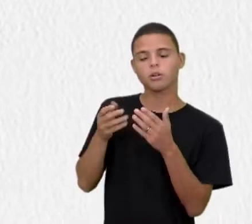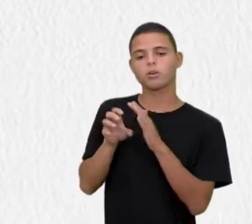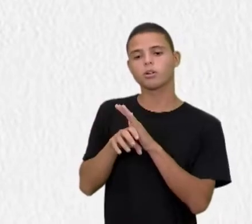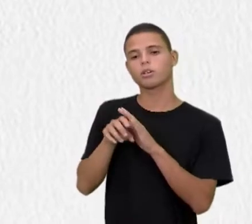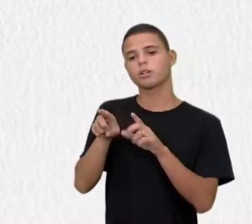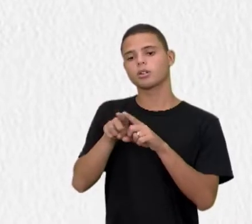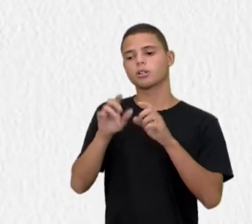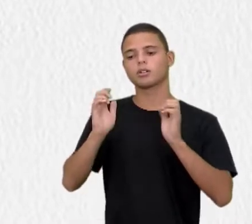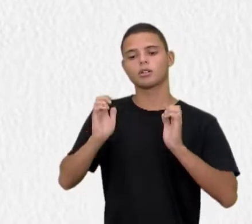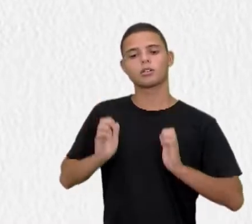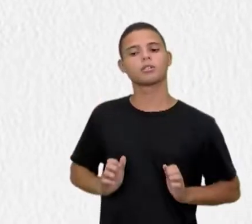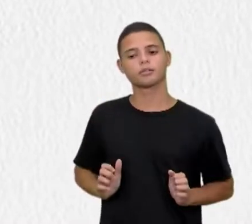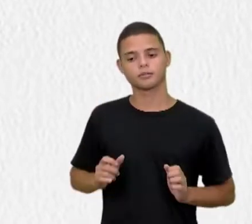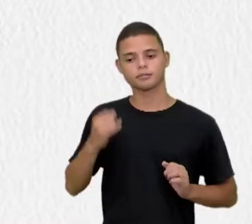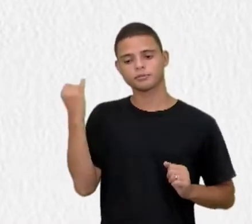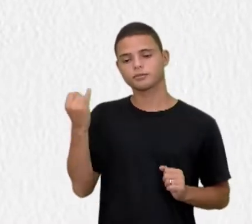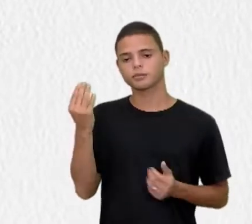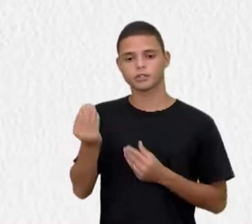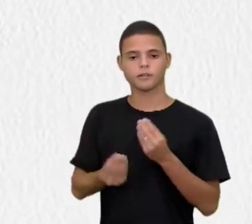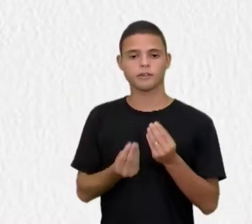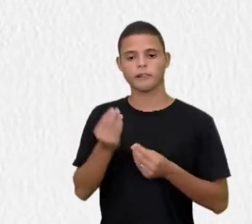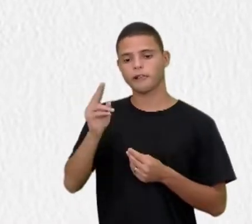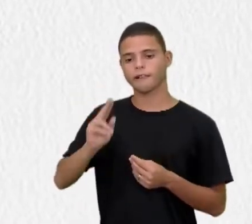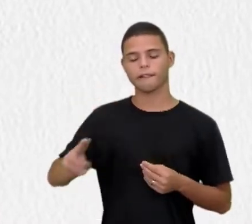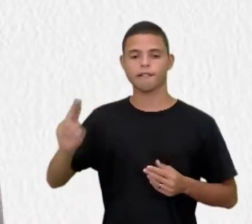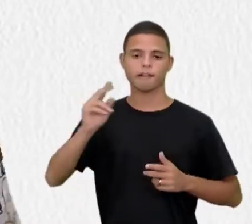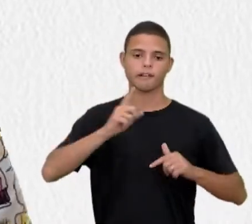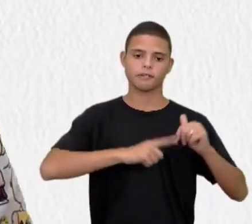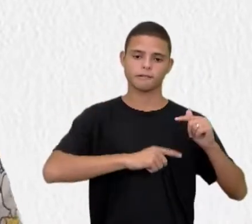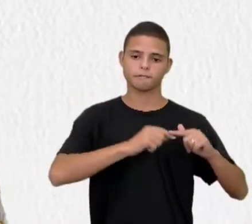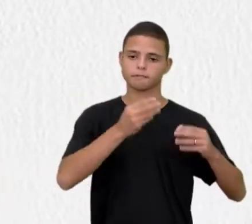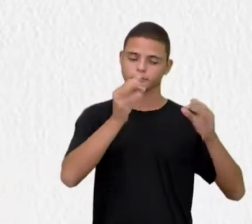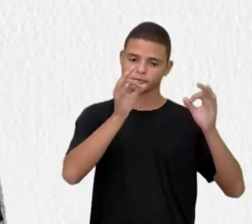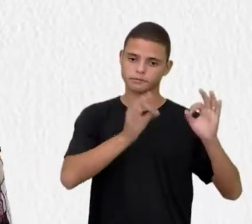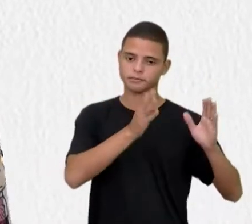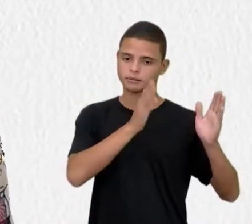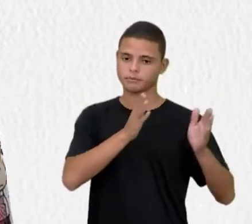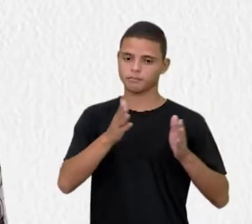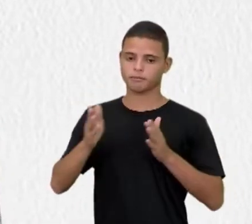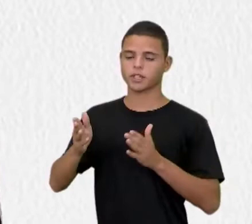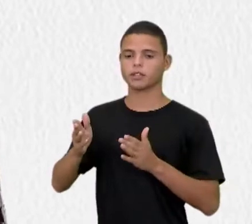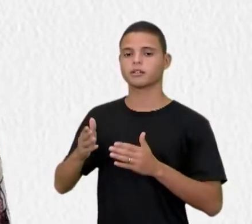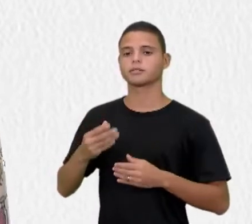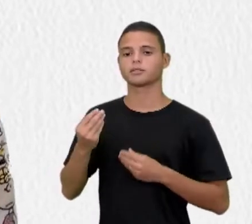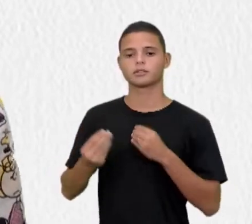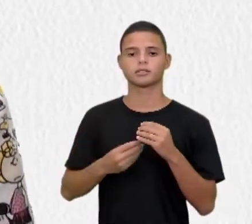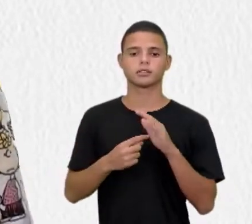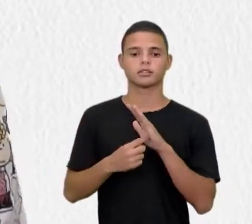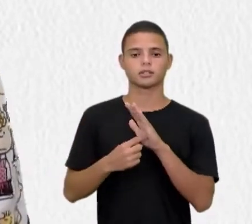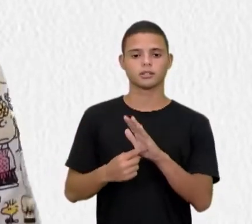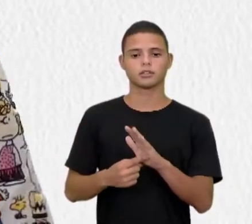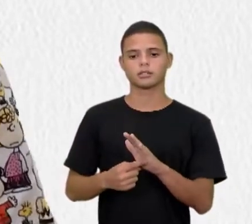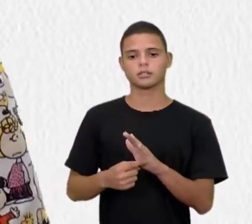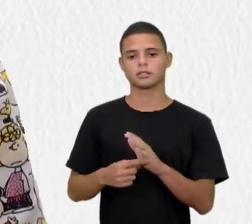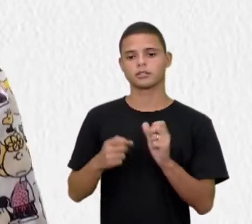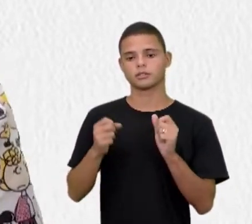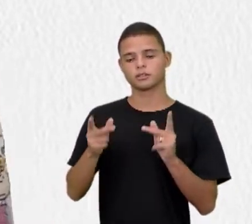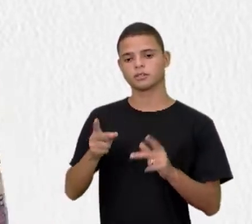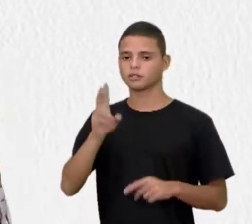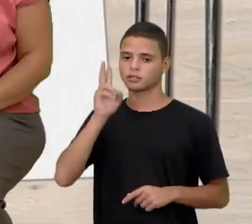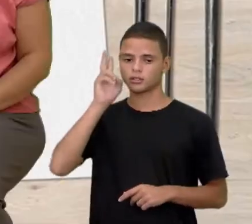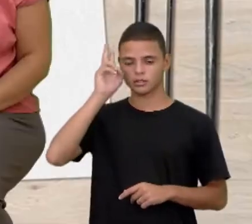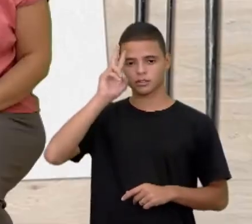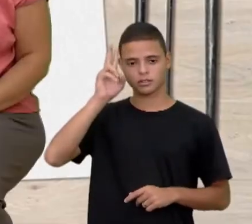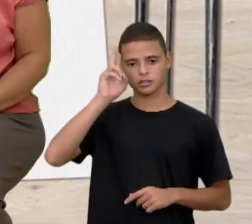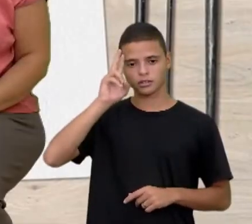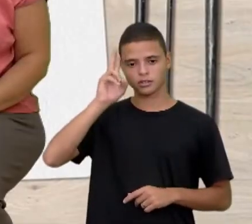e ético, né? Como que eu vou utilizar esse material, como que eu fiz esse trabalho de curadoria e como eu vou apresentá-lo. E eu até lembrei de um meme. Eu